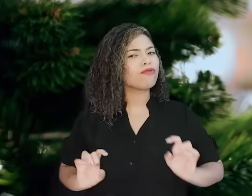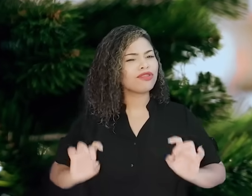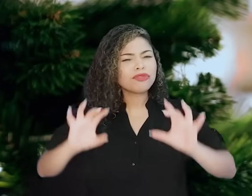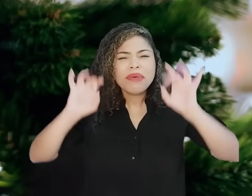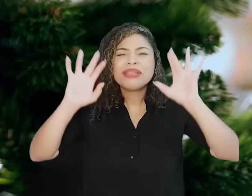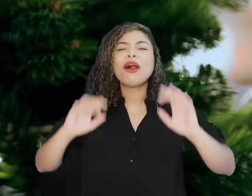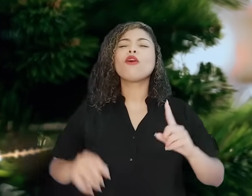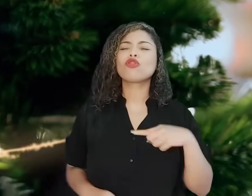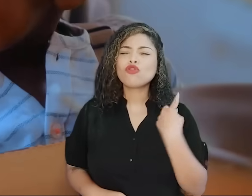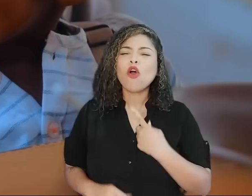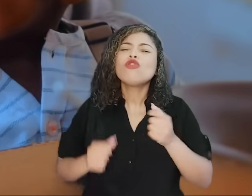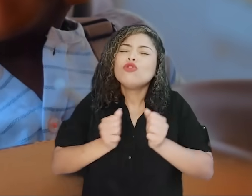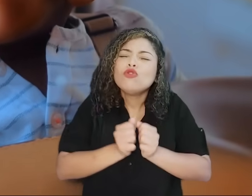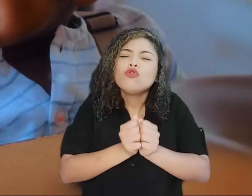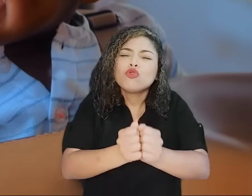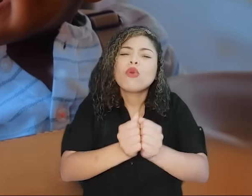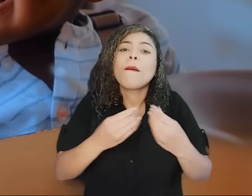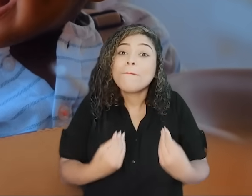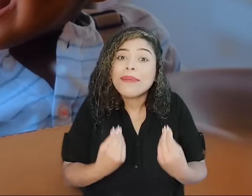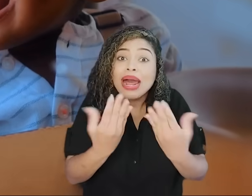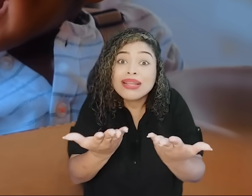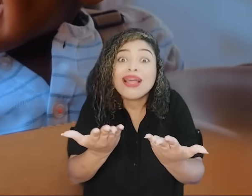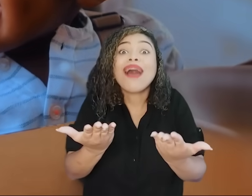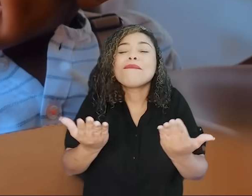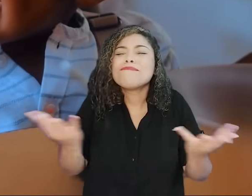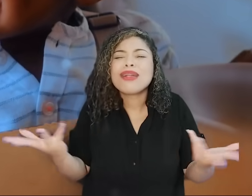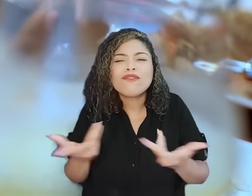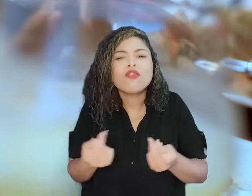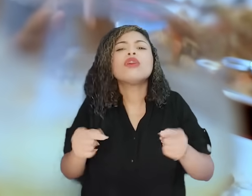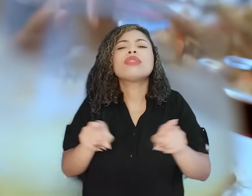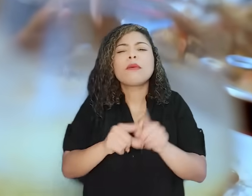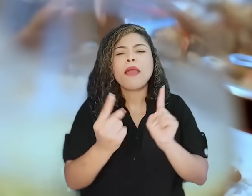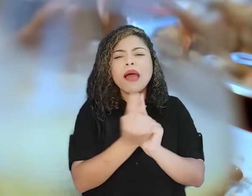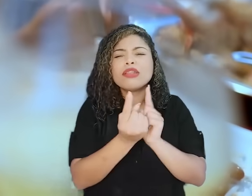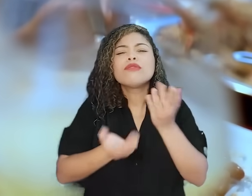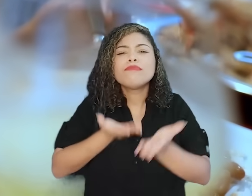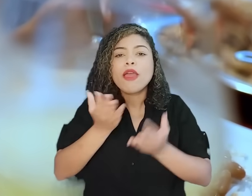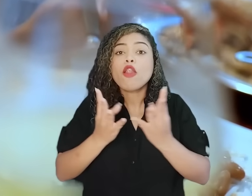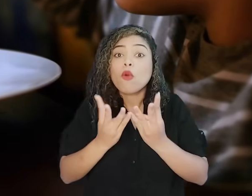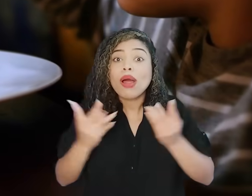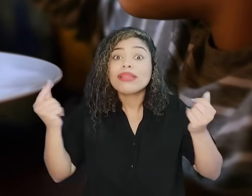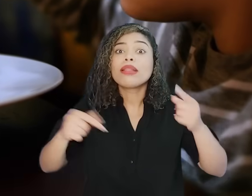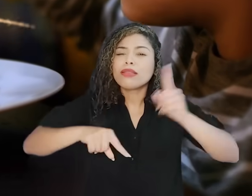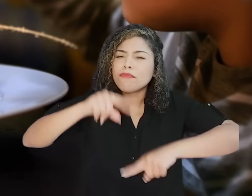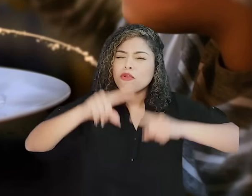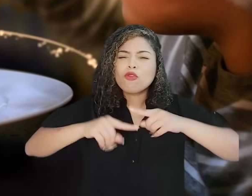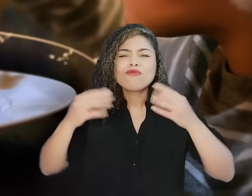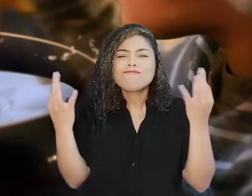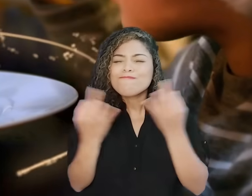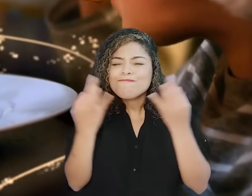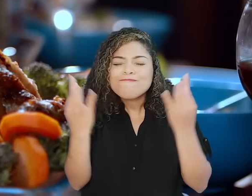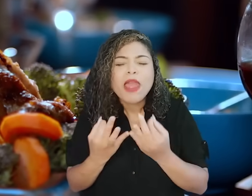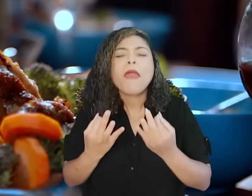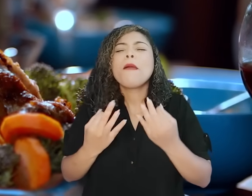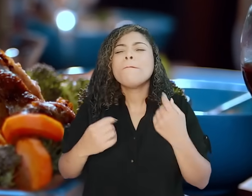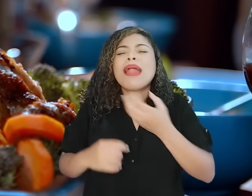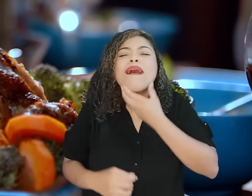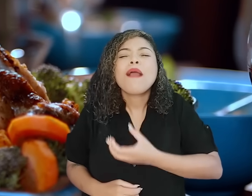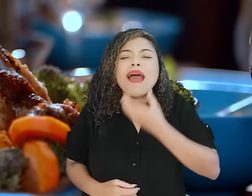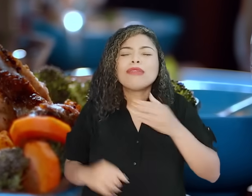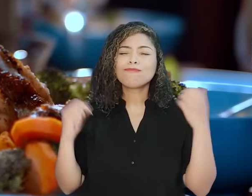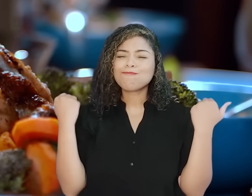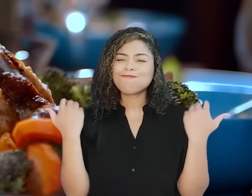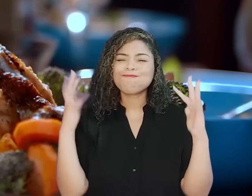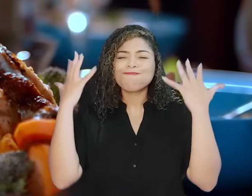acontecer. Tamo junto para você ter ofertas incríveis, atendimento de qualidade e os melhores produtos para comemorar o Natal